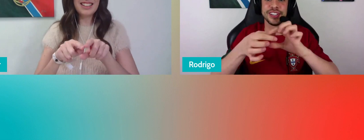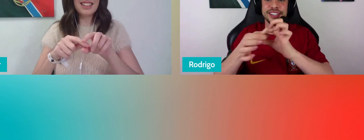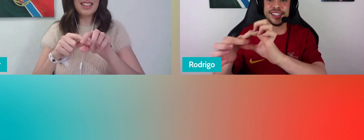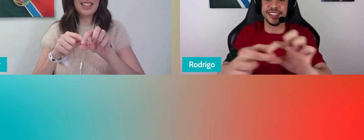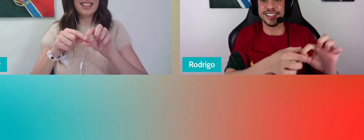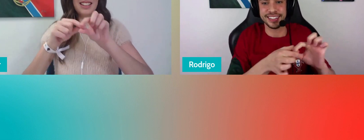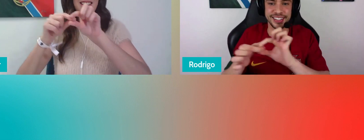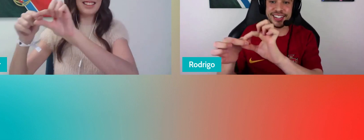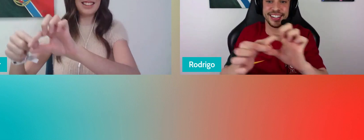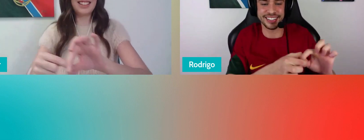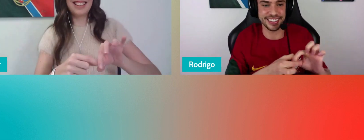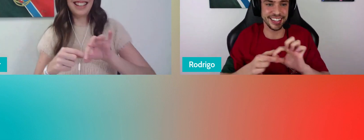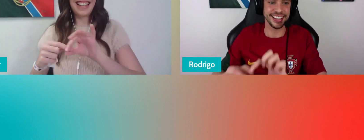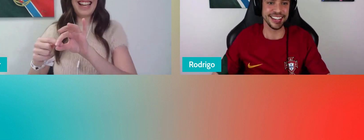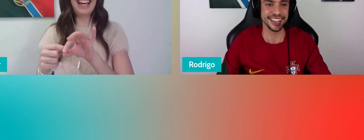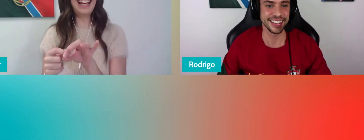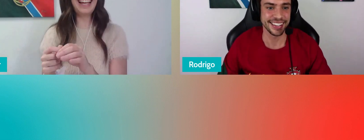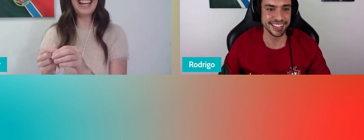Juntos.